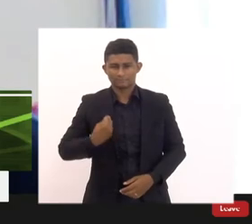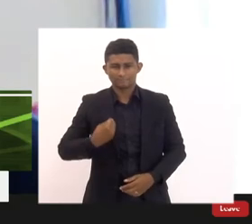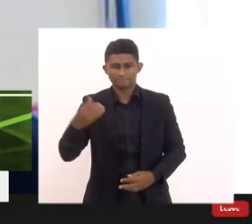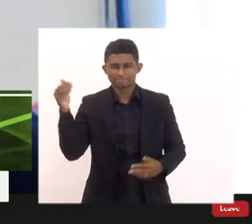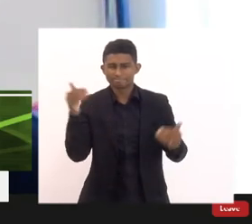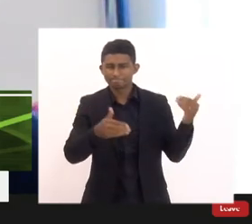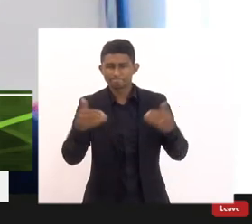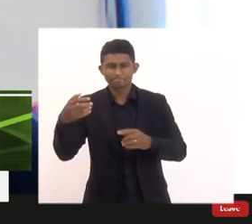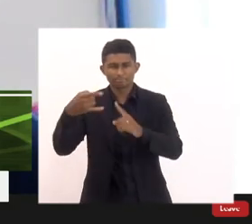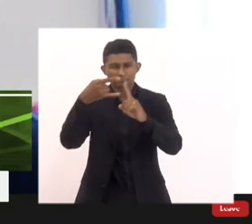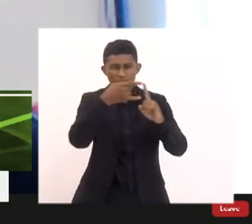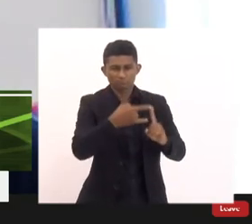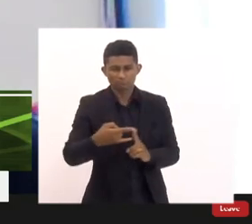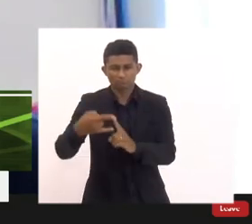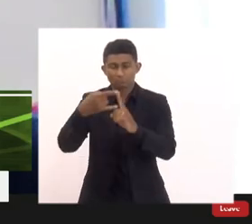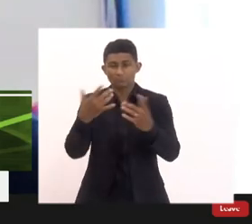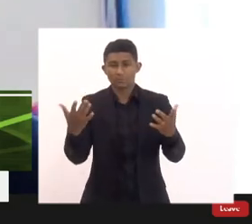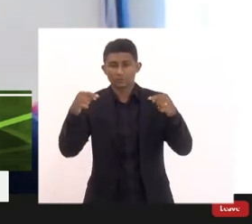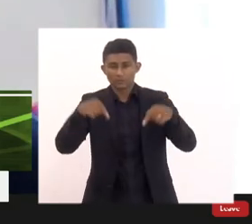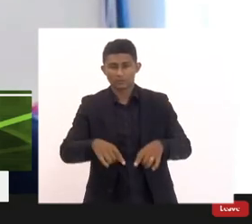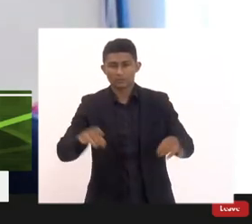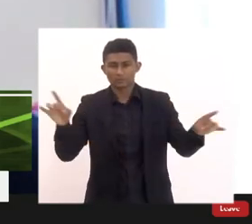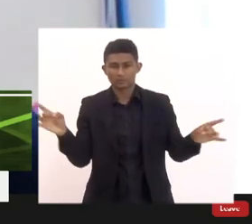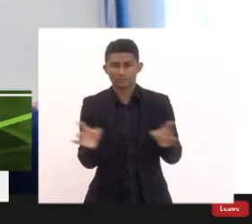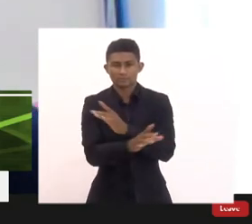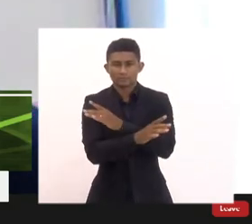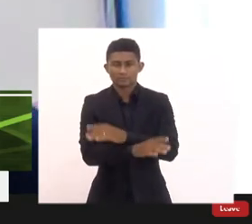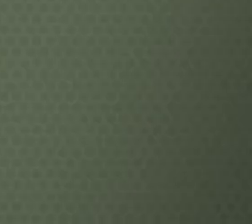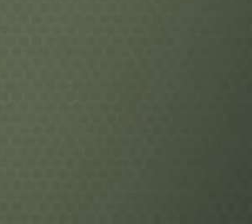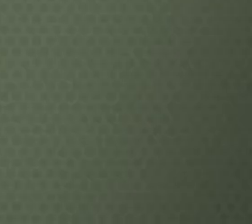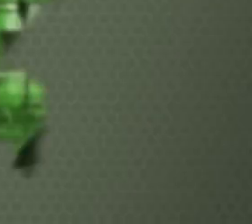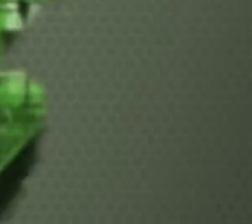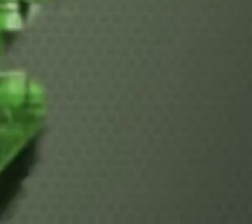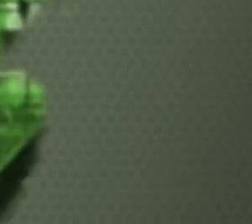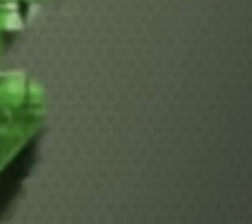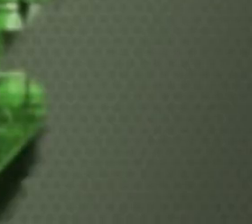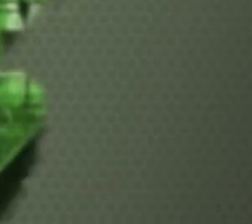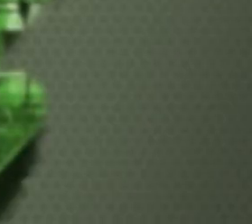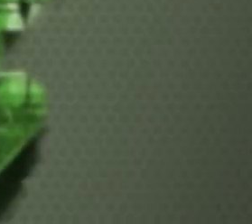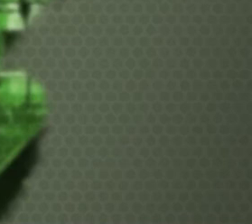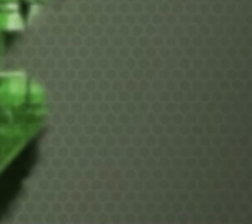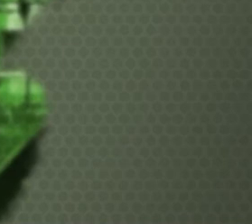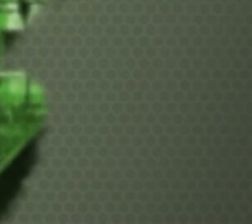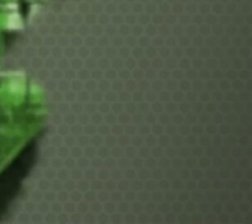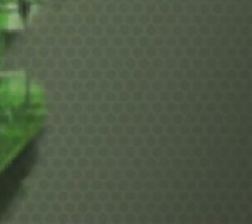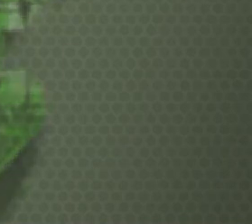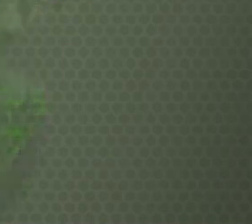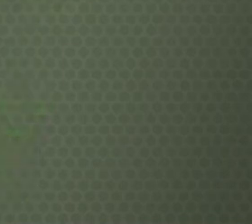todos. Está encerrada a nossa audiência pública.